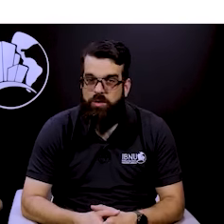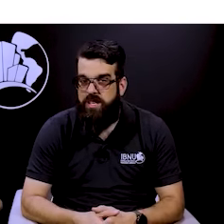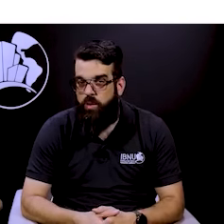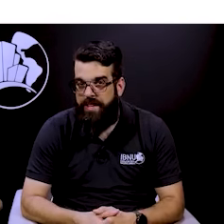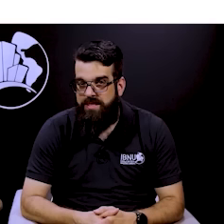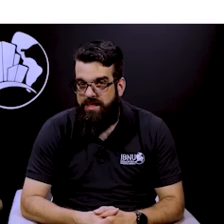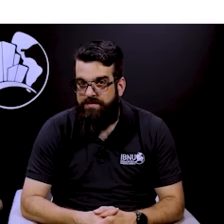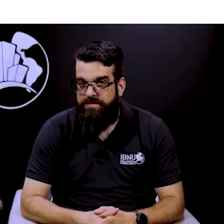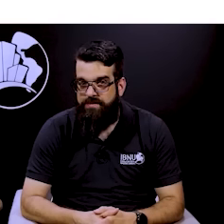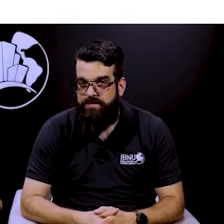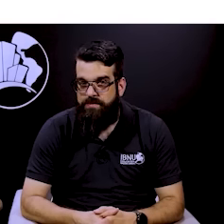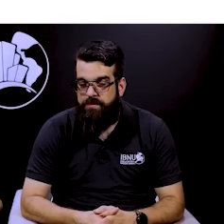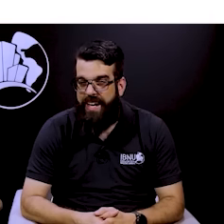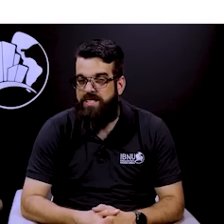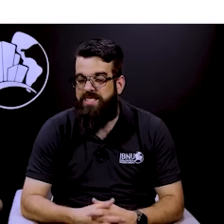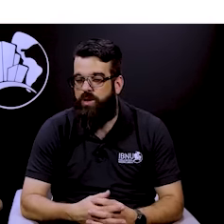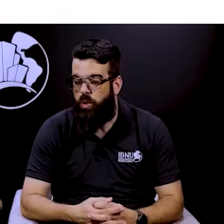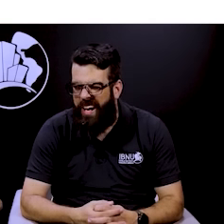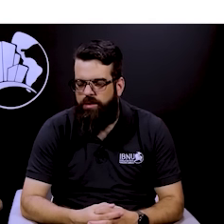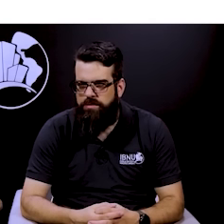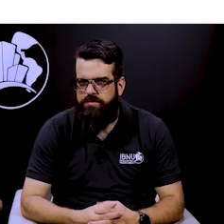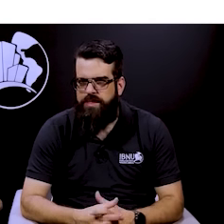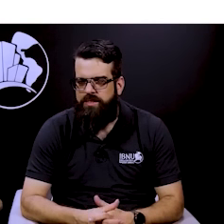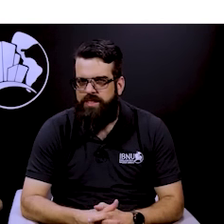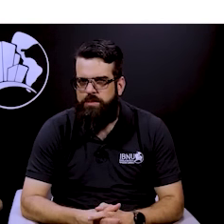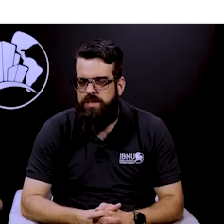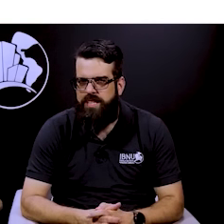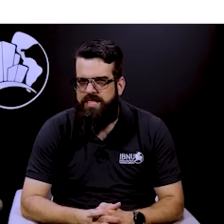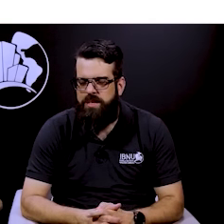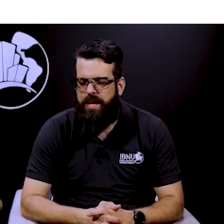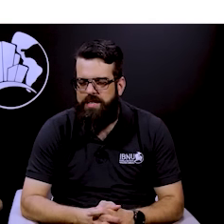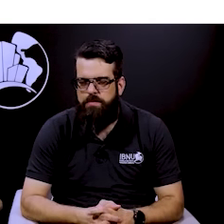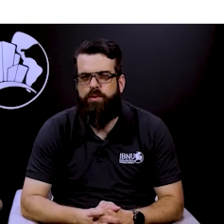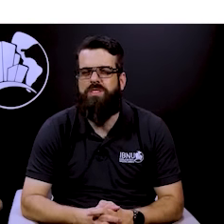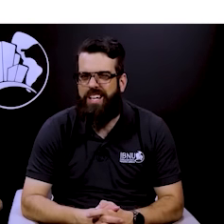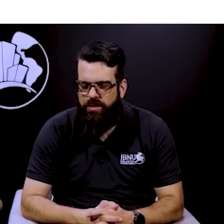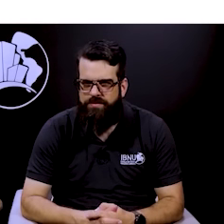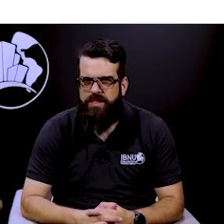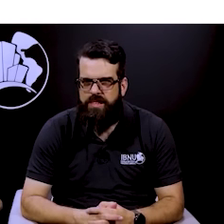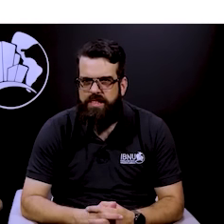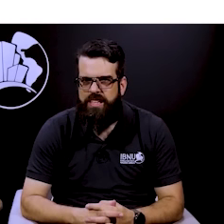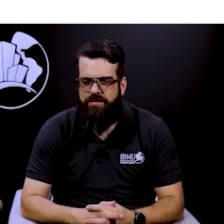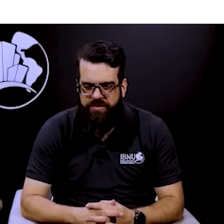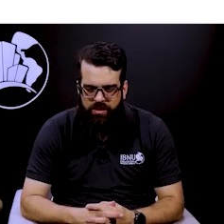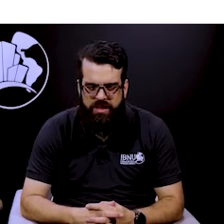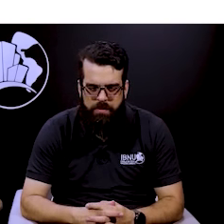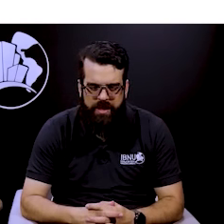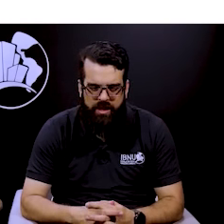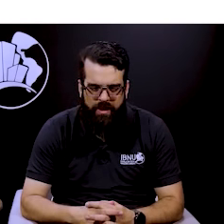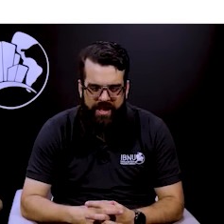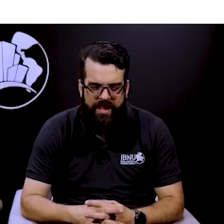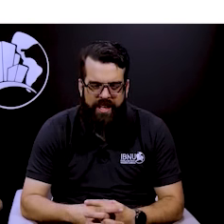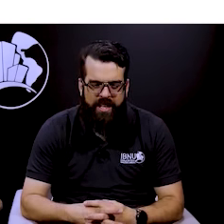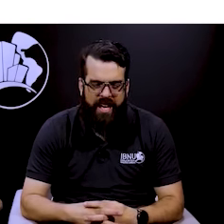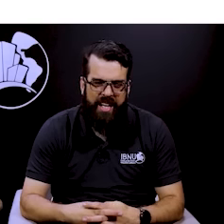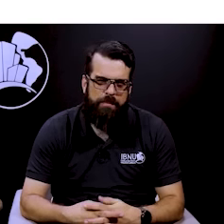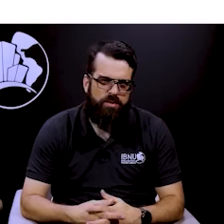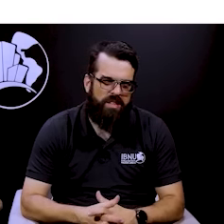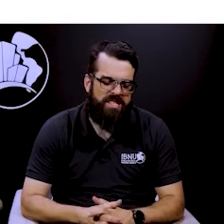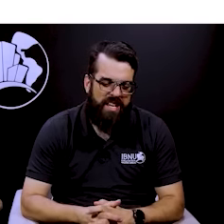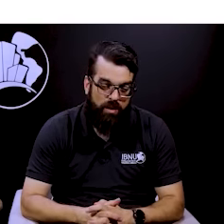E a consequência mais cruel, vamos dizer assim, mais brutal da falta de perdão é